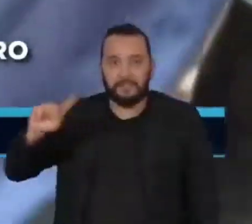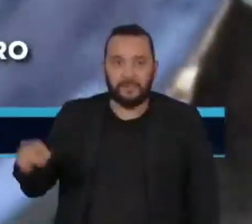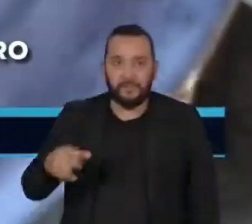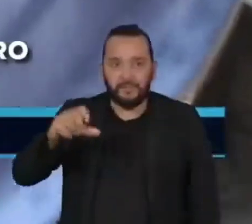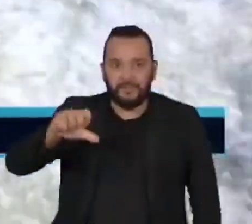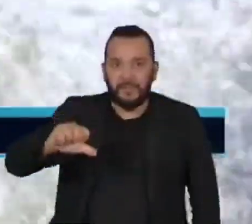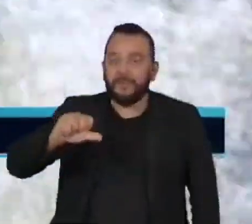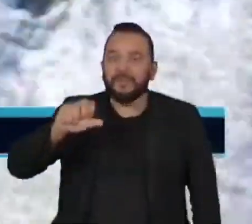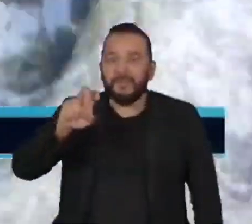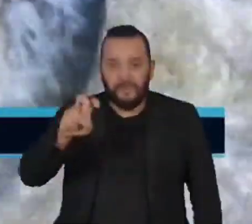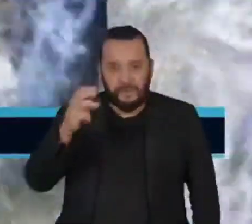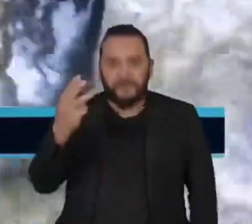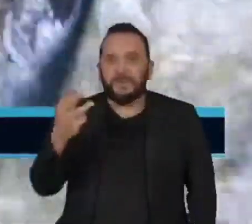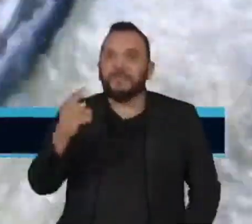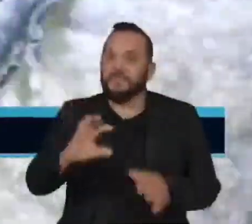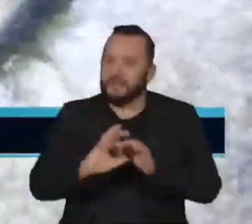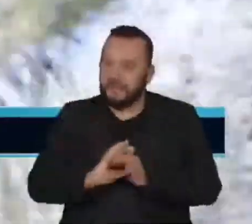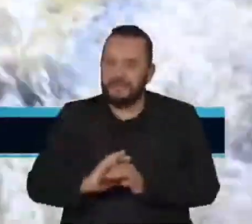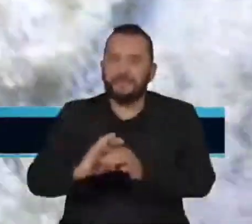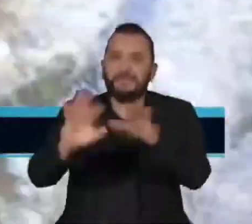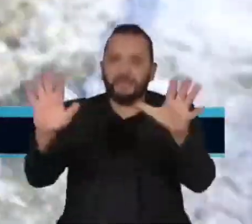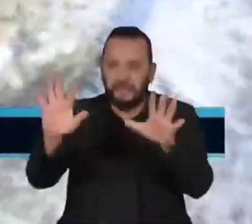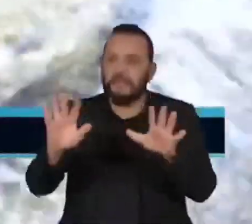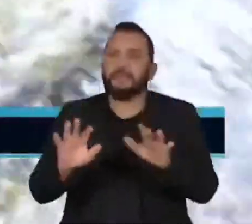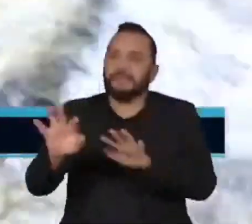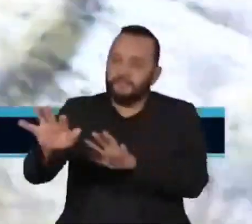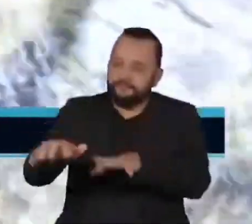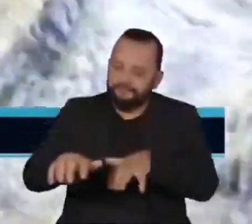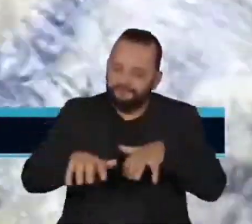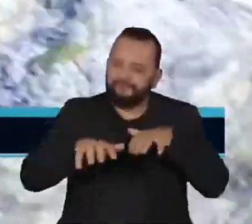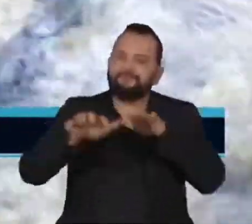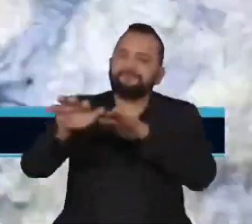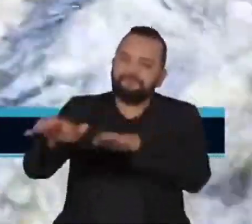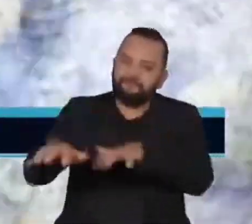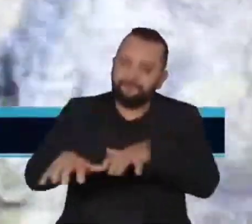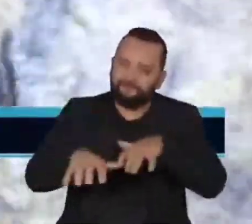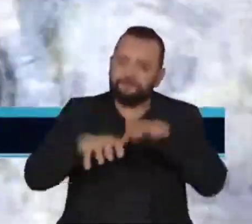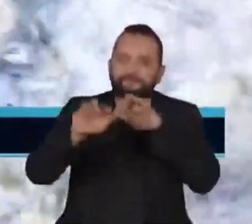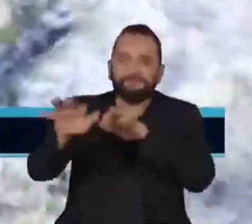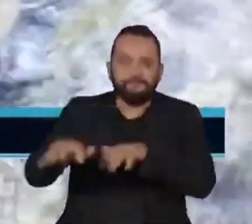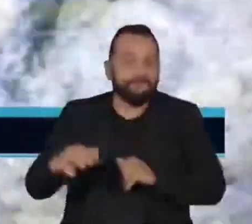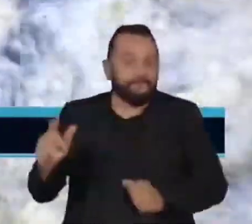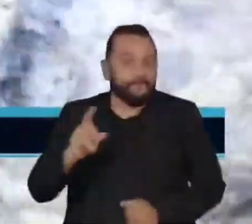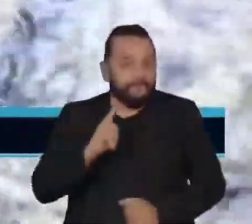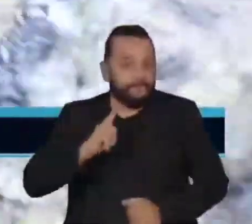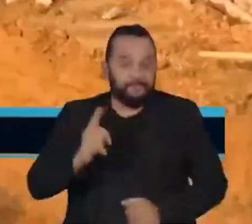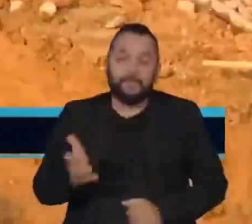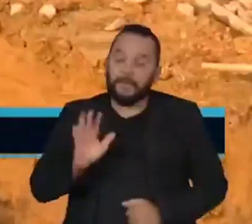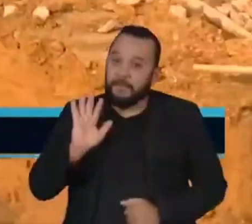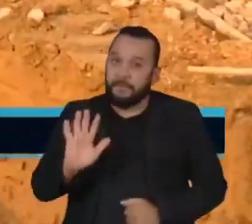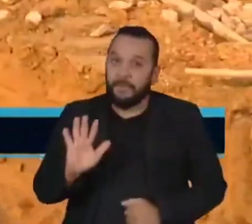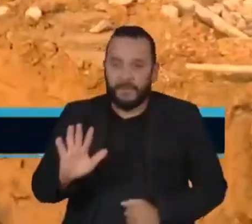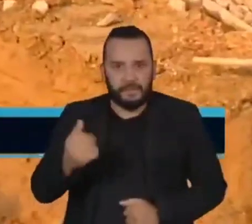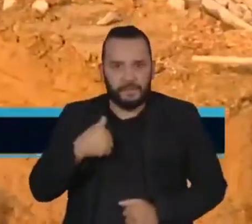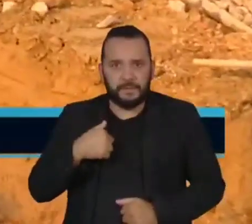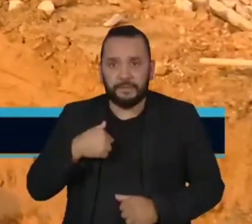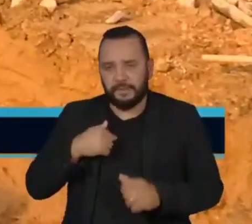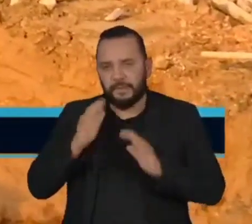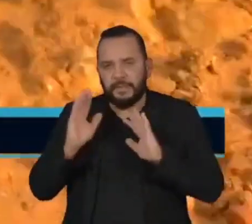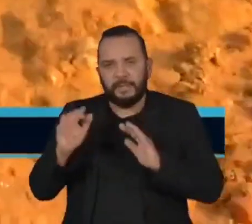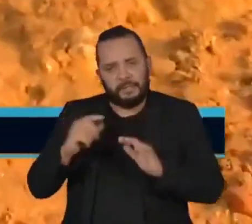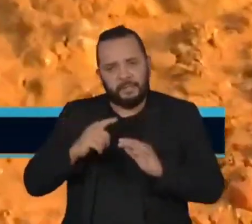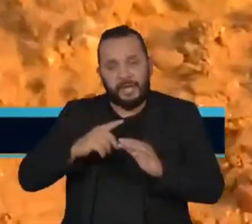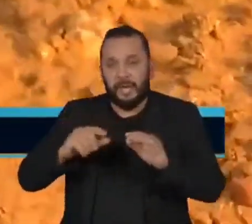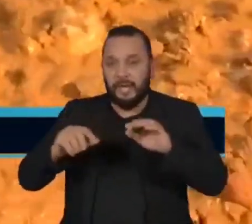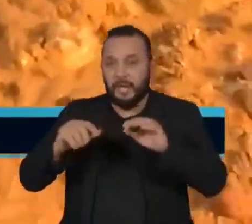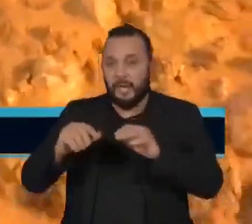de ouro validados pela Agência Nacional de Mineração. Segundo o portal da Transparência do Ouro, lançado pela organização